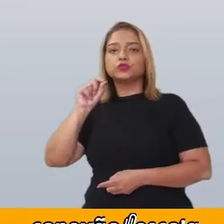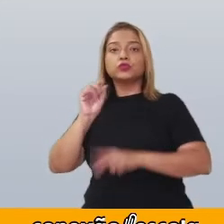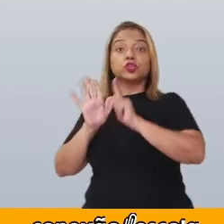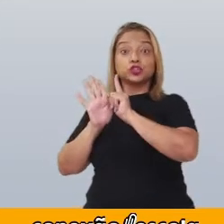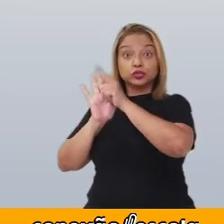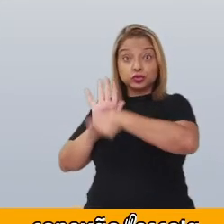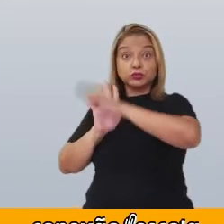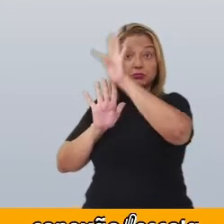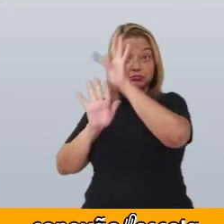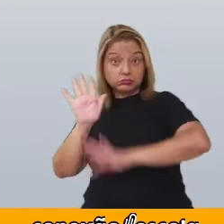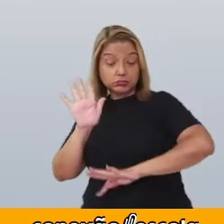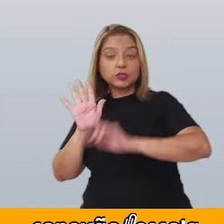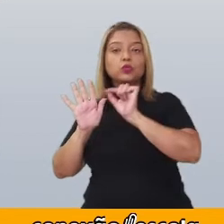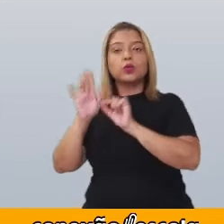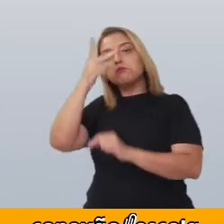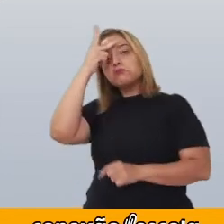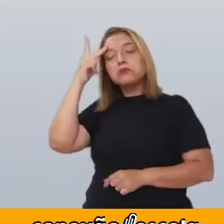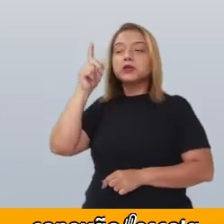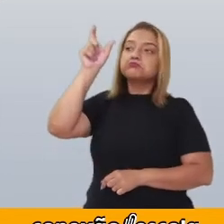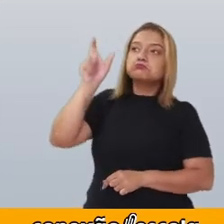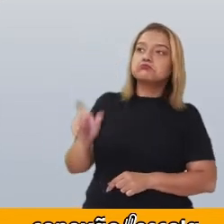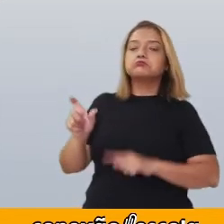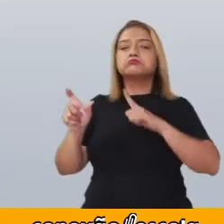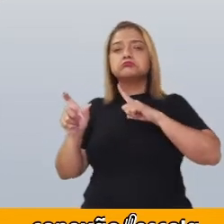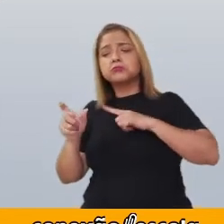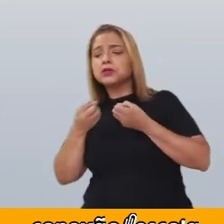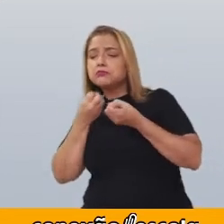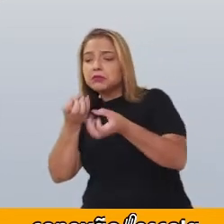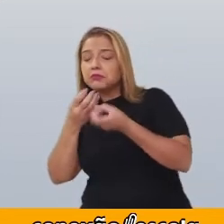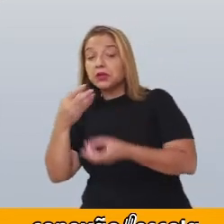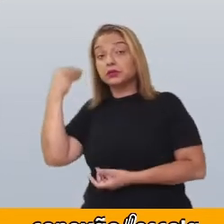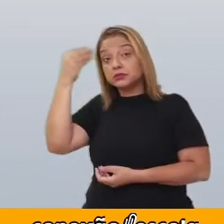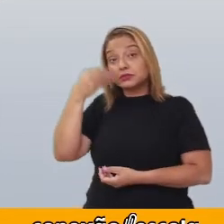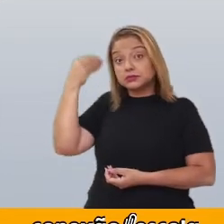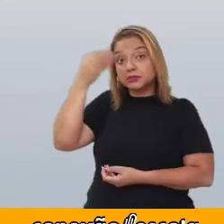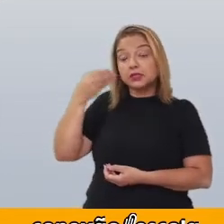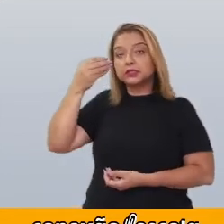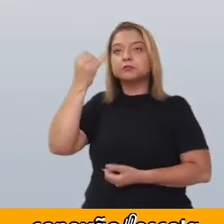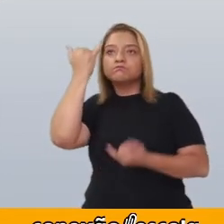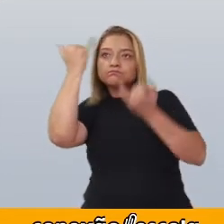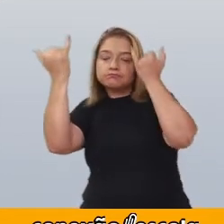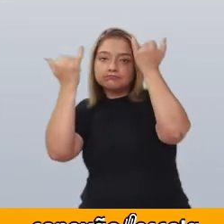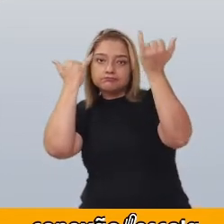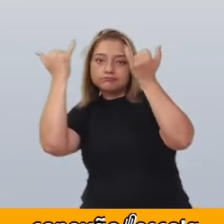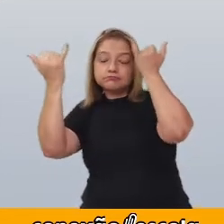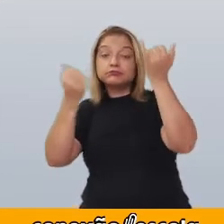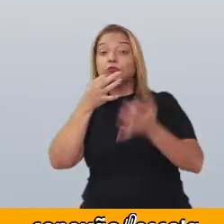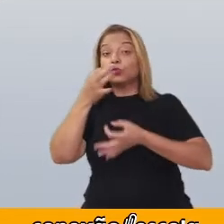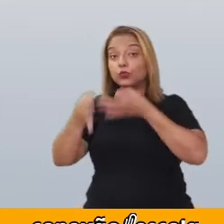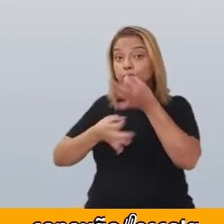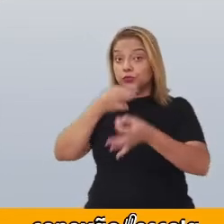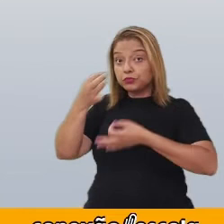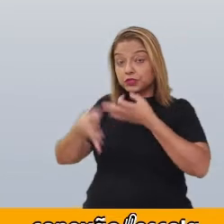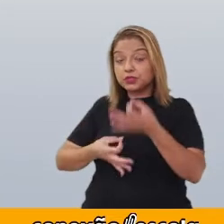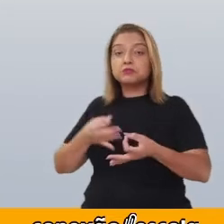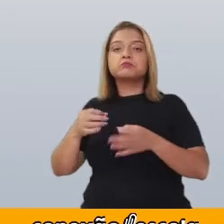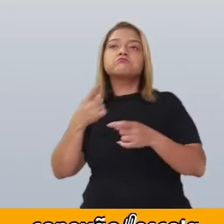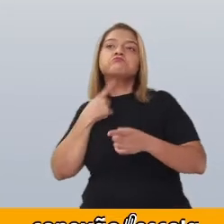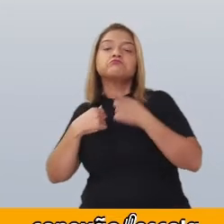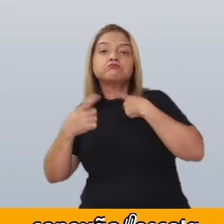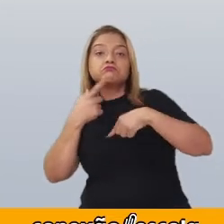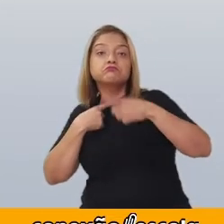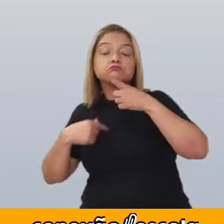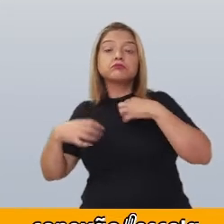de texto em que uma pessoa relata experiências, ideias, opiniões,